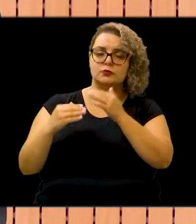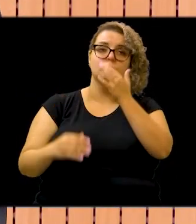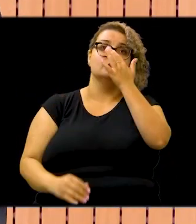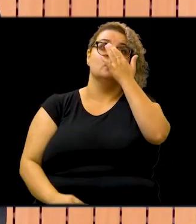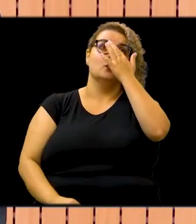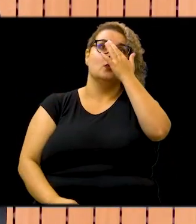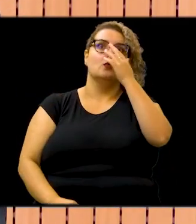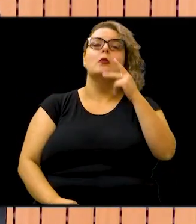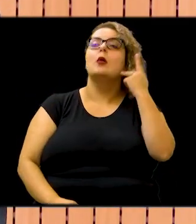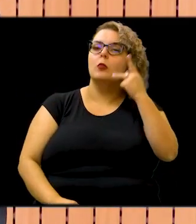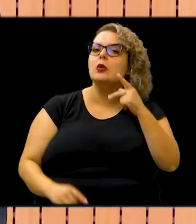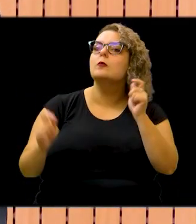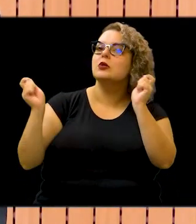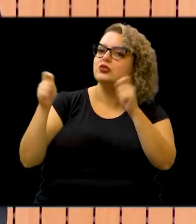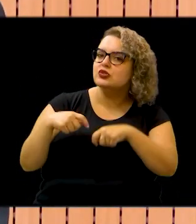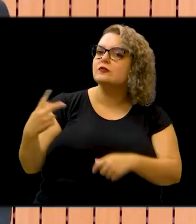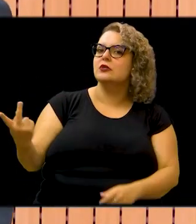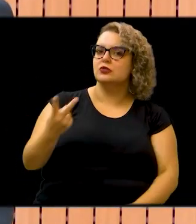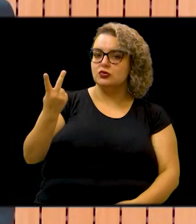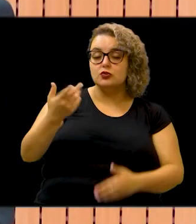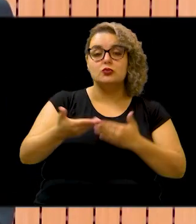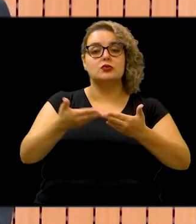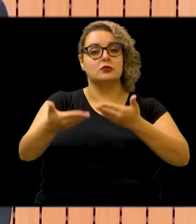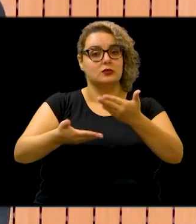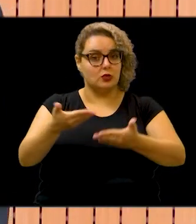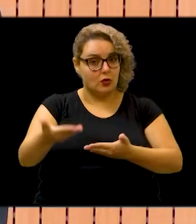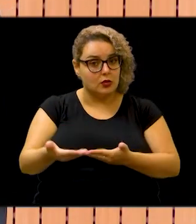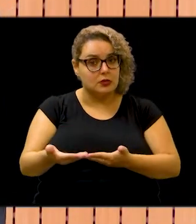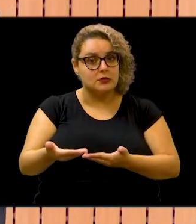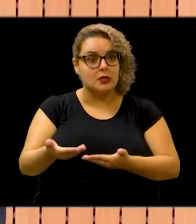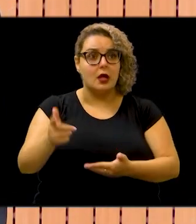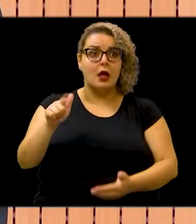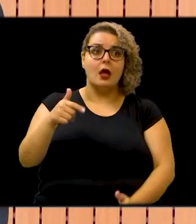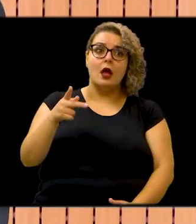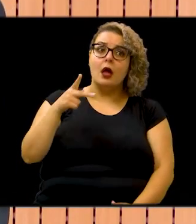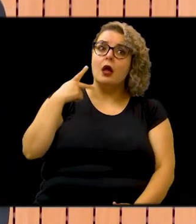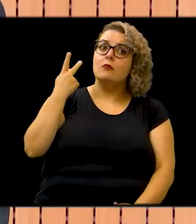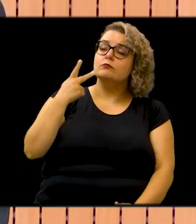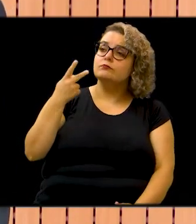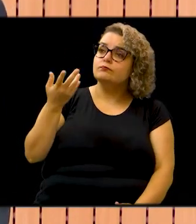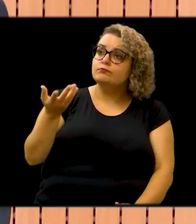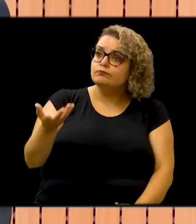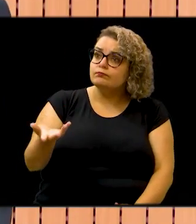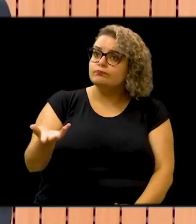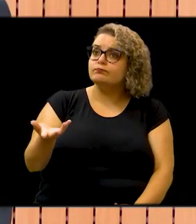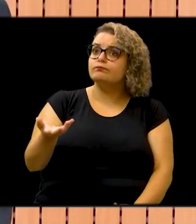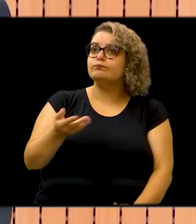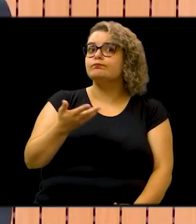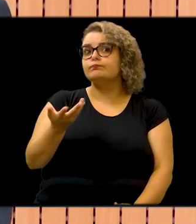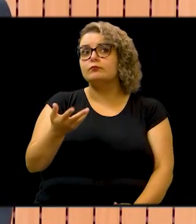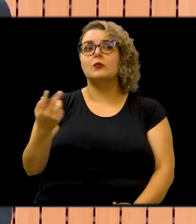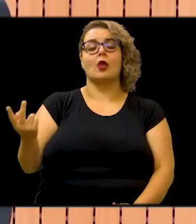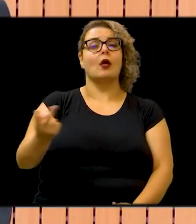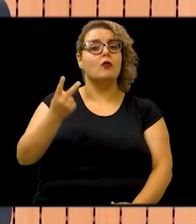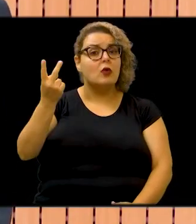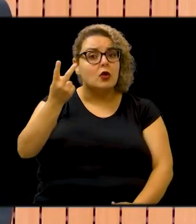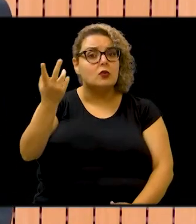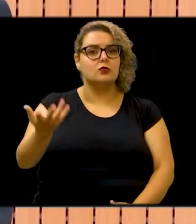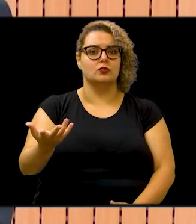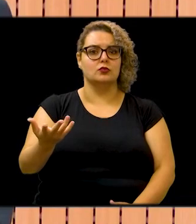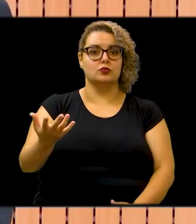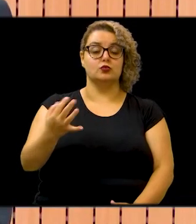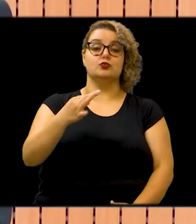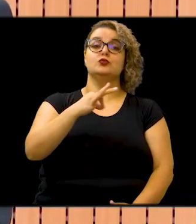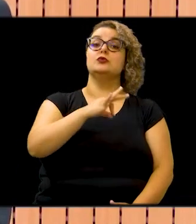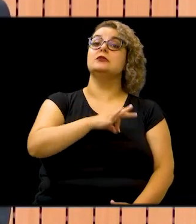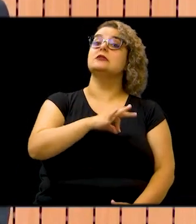política efetiva de valorização dos servidores é uma política de